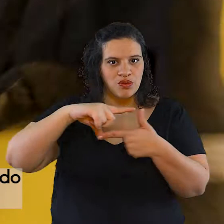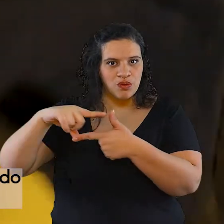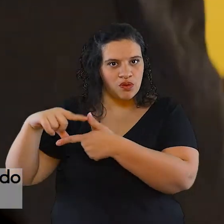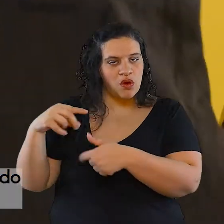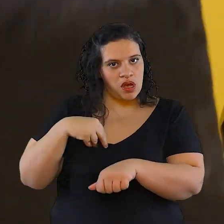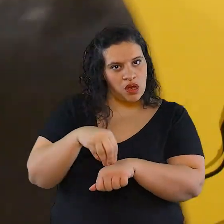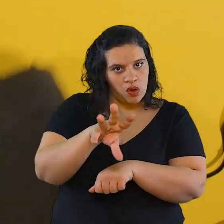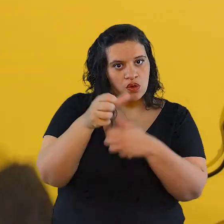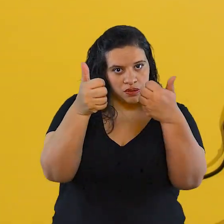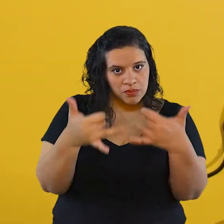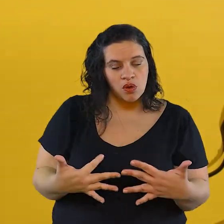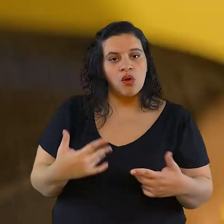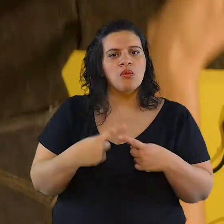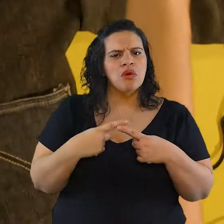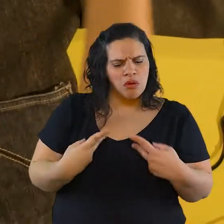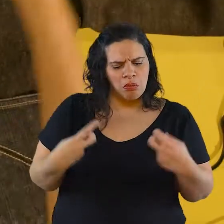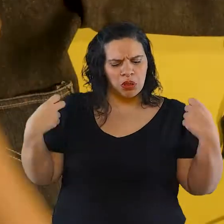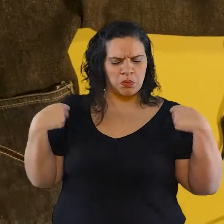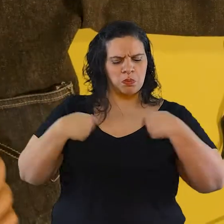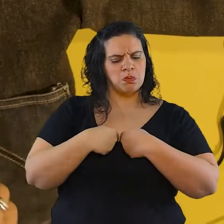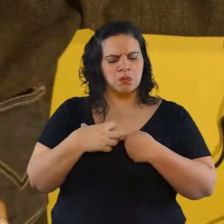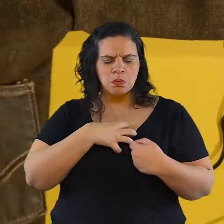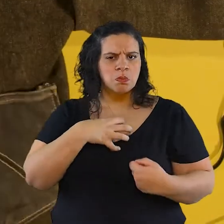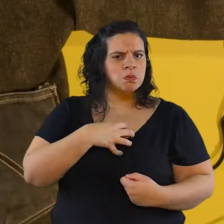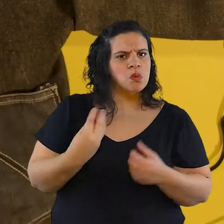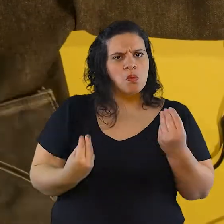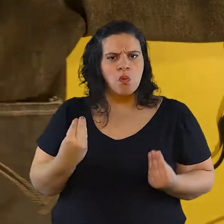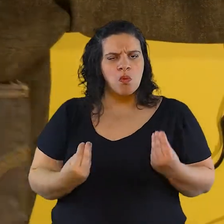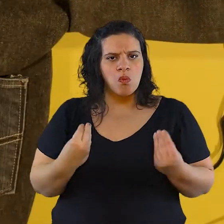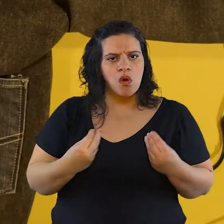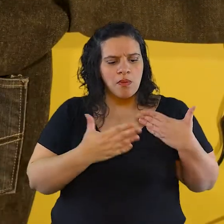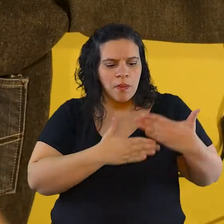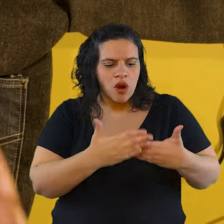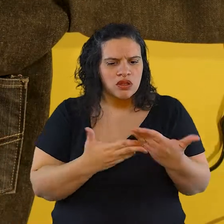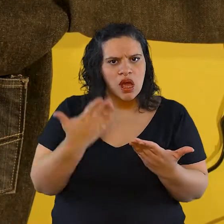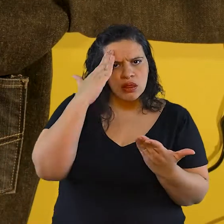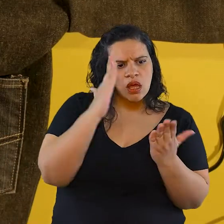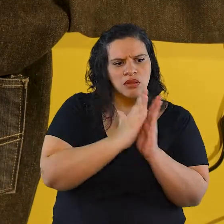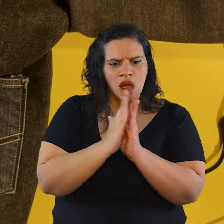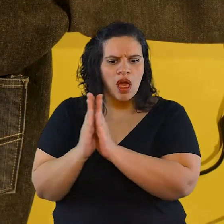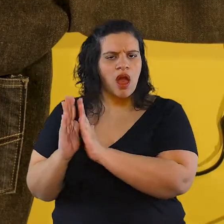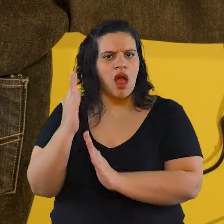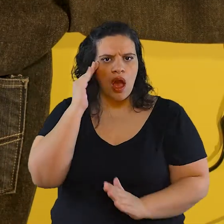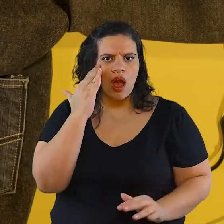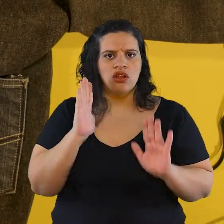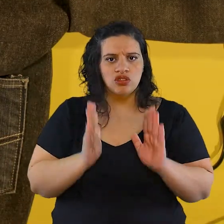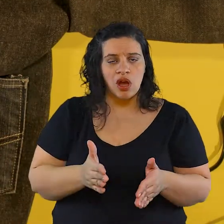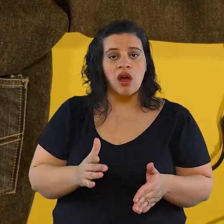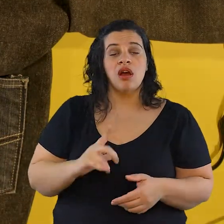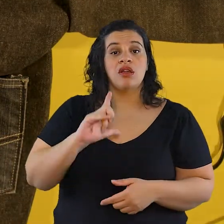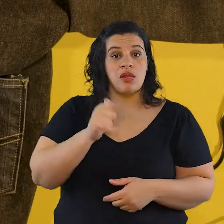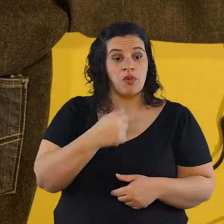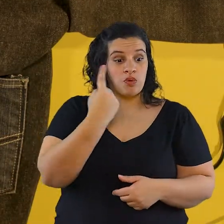façam primeiro essa sugestão de modelagem, até para ver como é feito, né, o processo, e